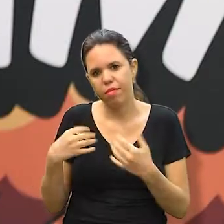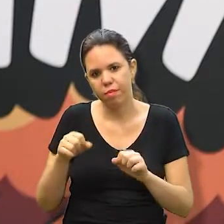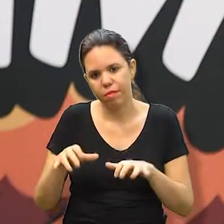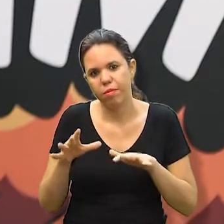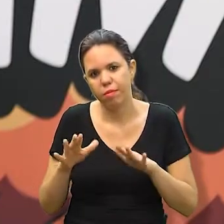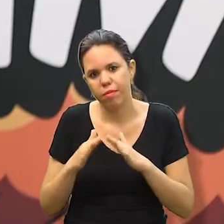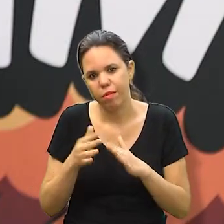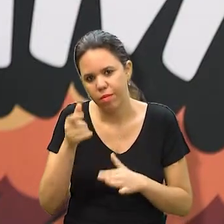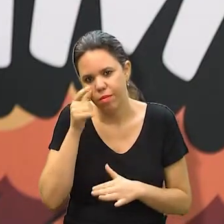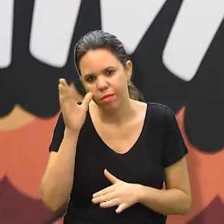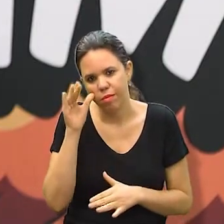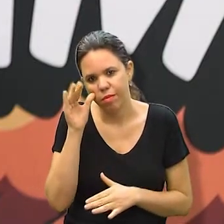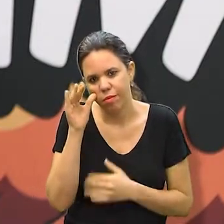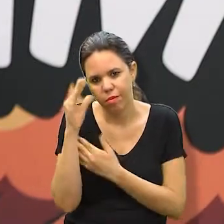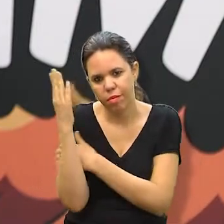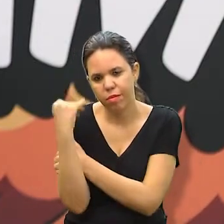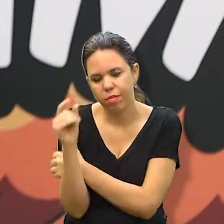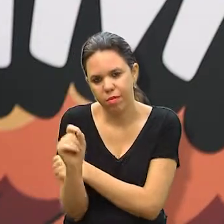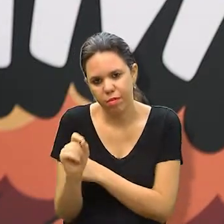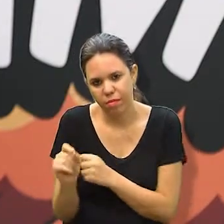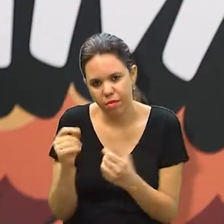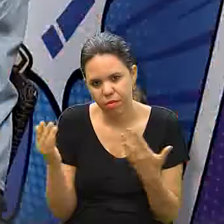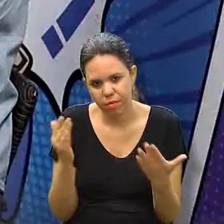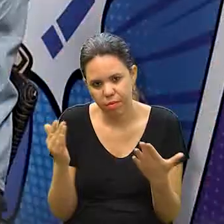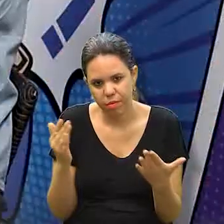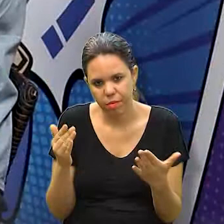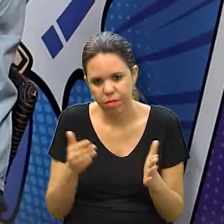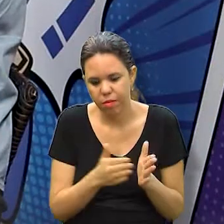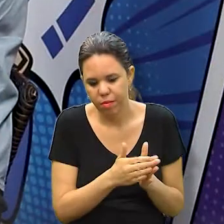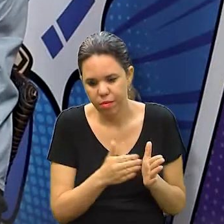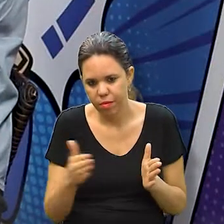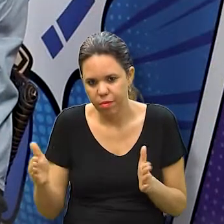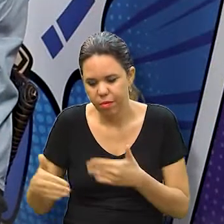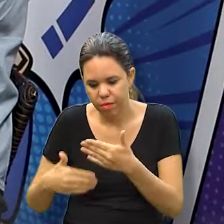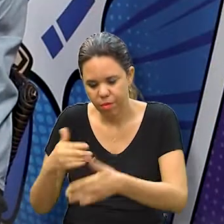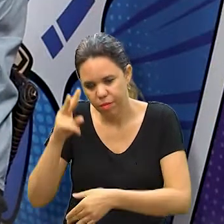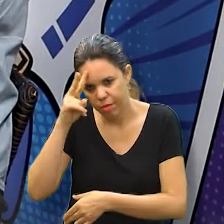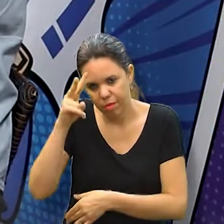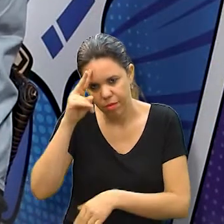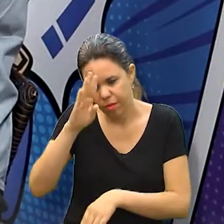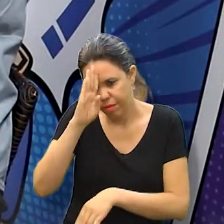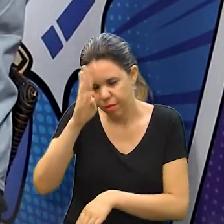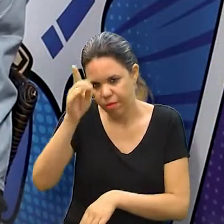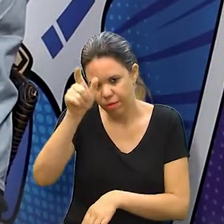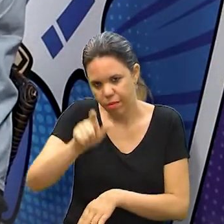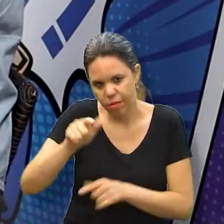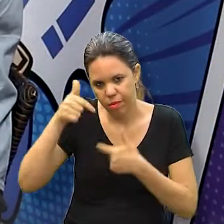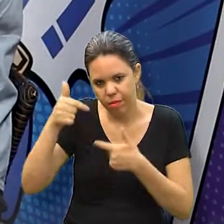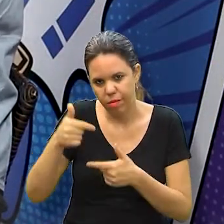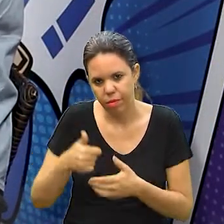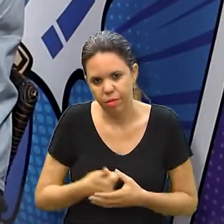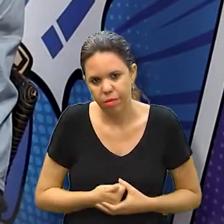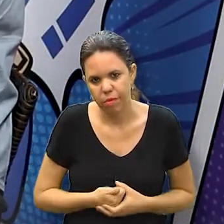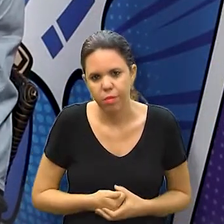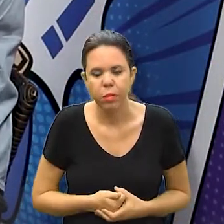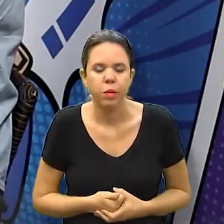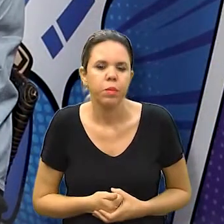gente, né? O público de casa tá curioso para saber qual é a jornada que seu protagonista passa.